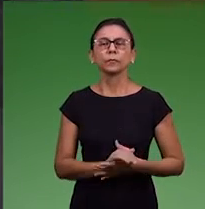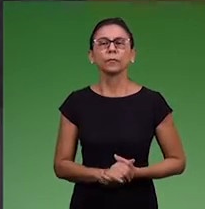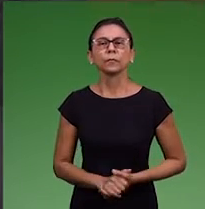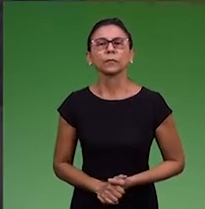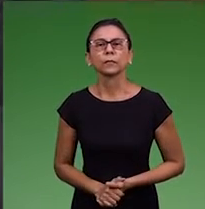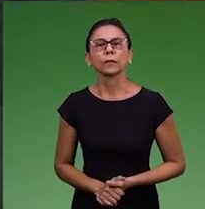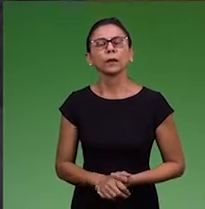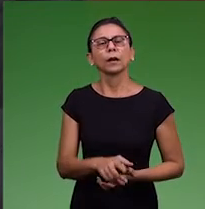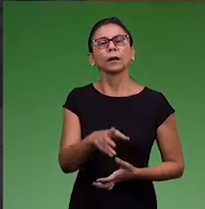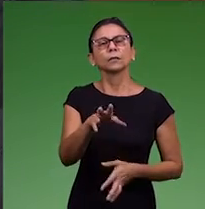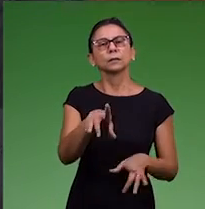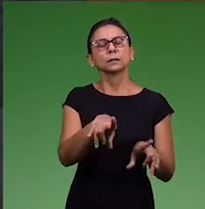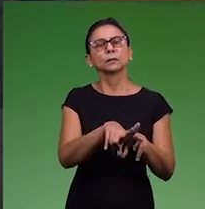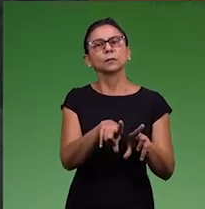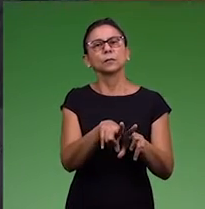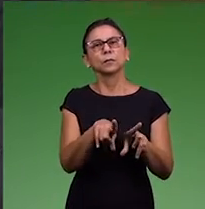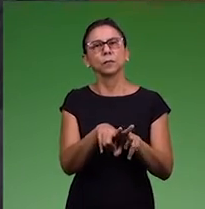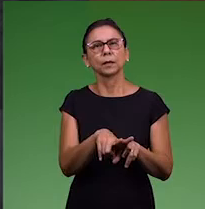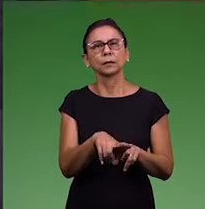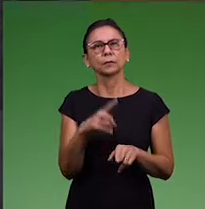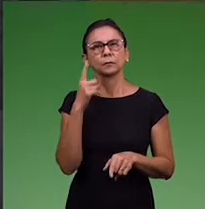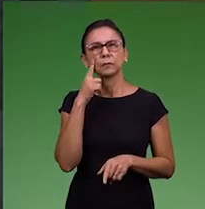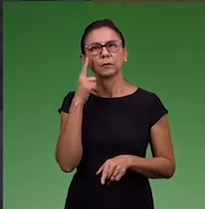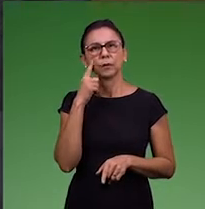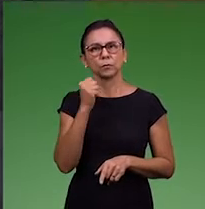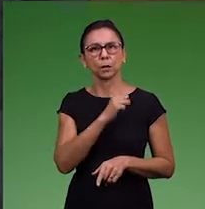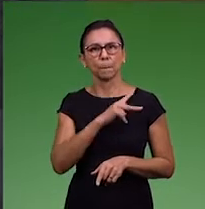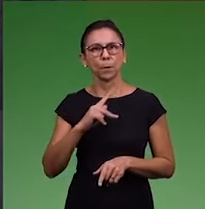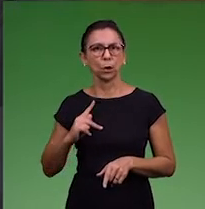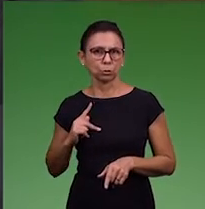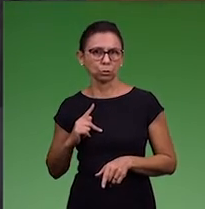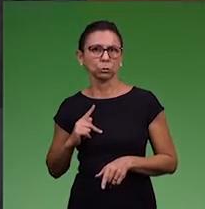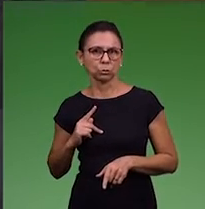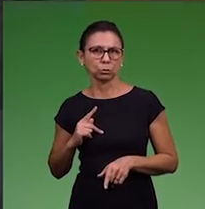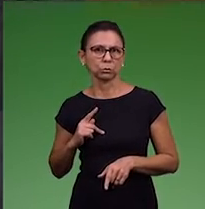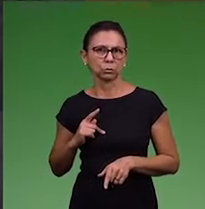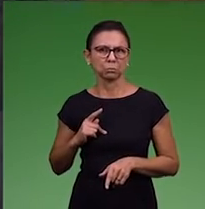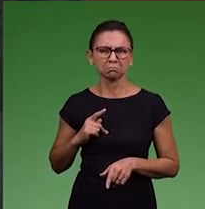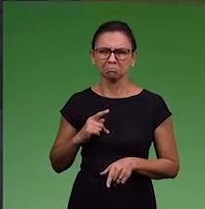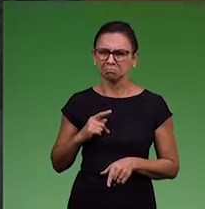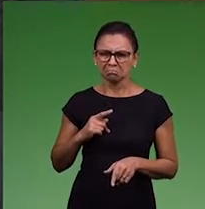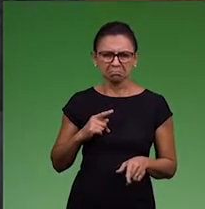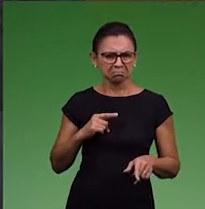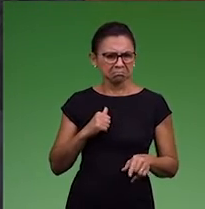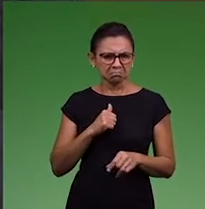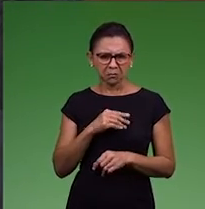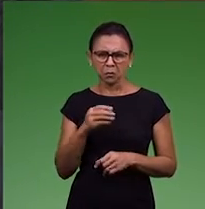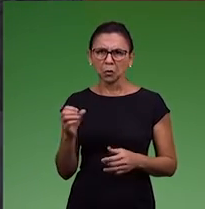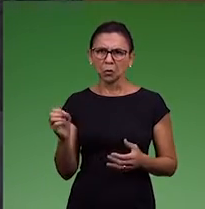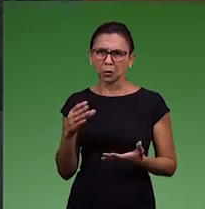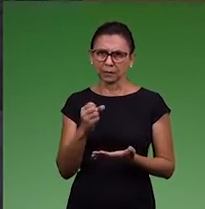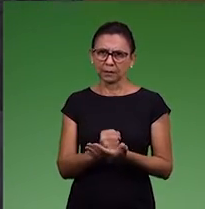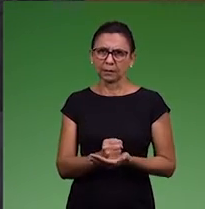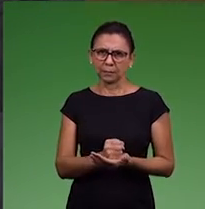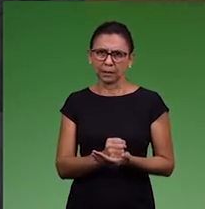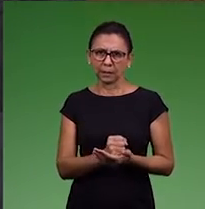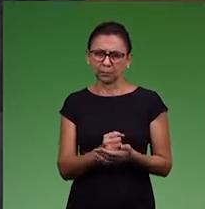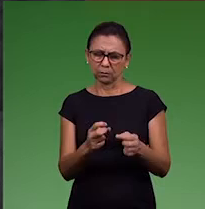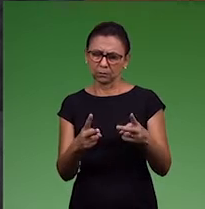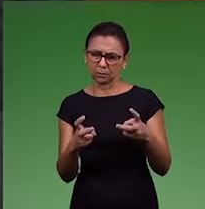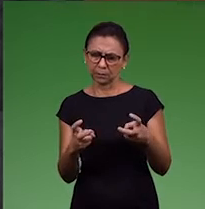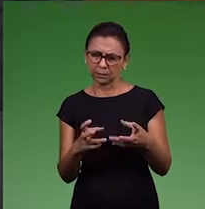E quando você pega a vida dos próprios apóstolos, você não vai encontrar em nenhum lugar no Novo Testamento. É interessante, quando nós olhamos o Novo